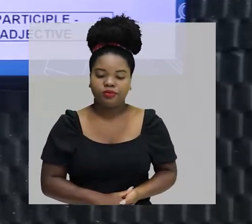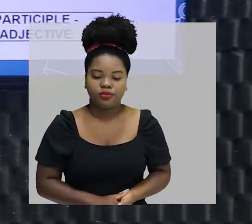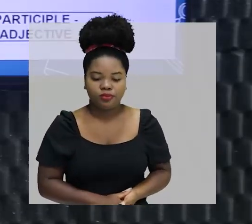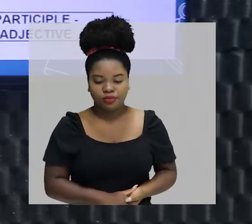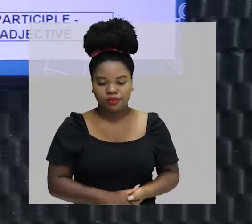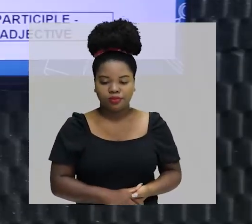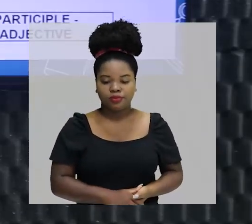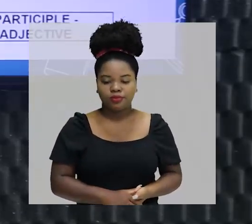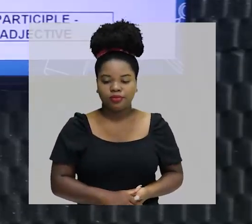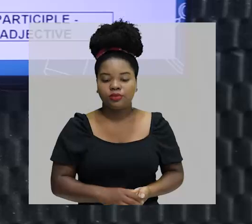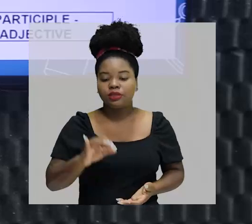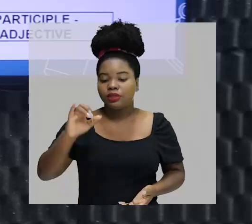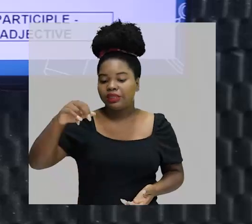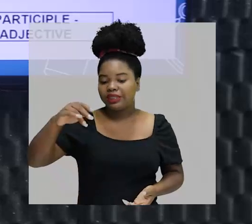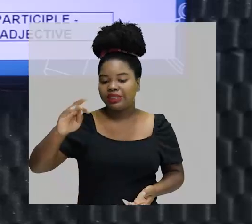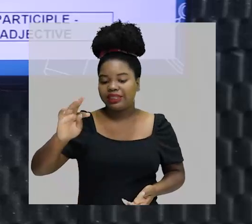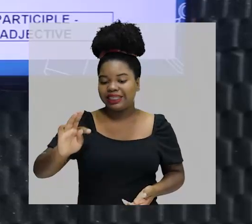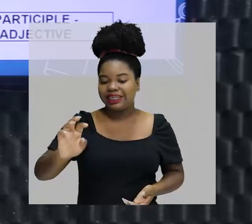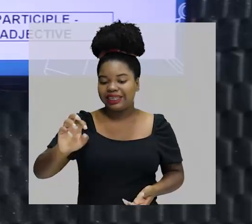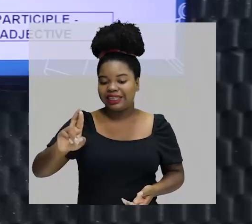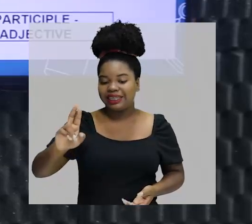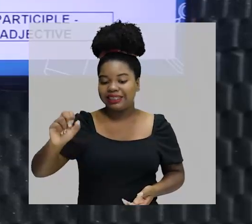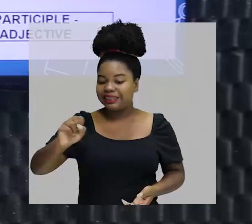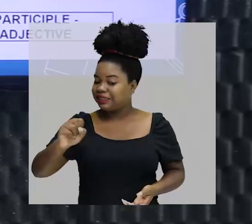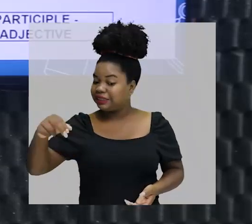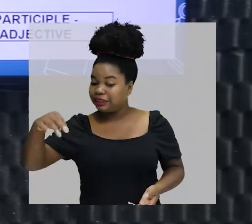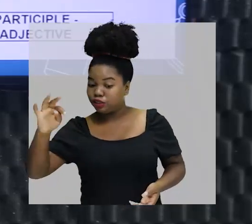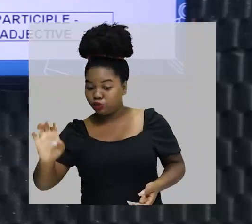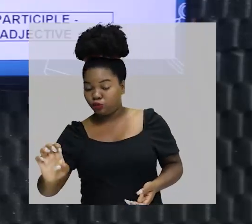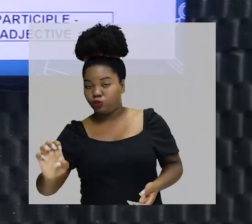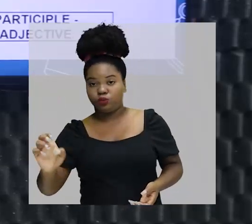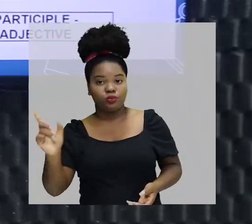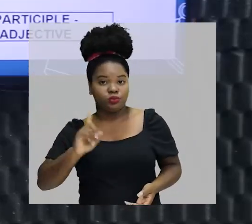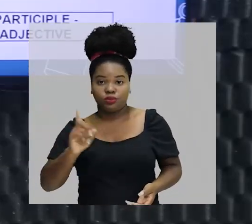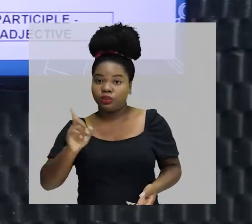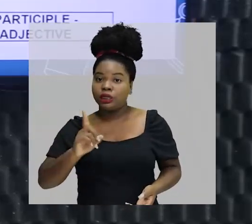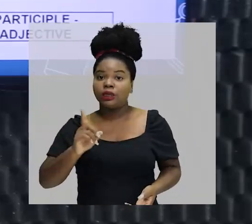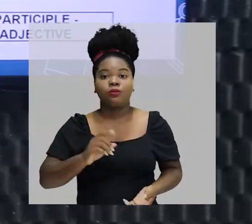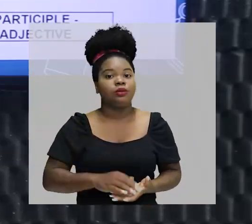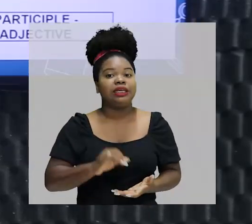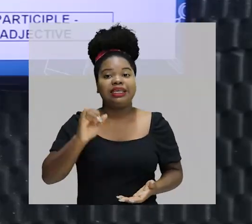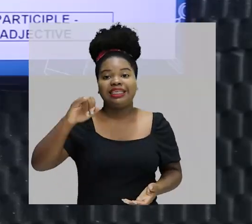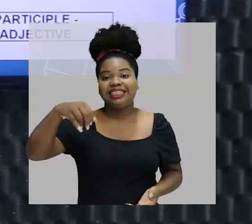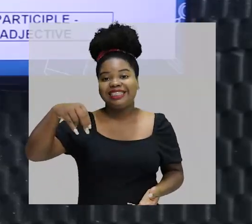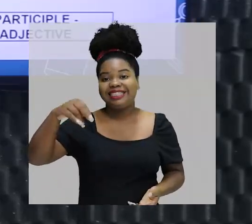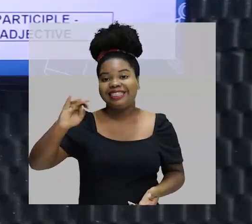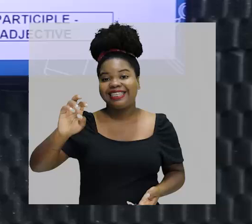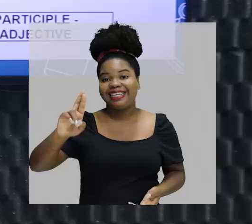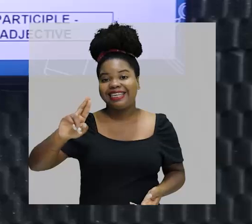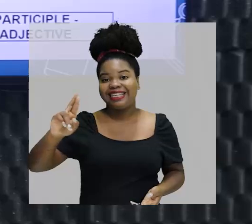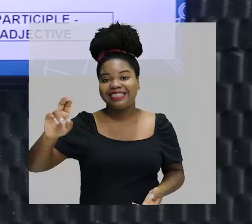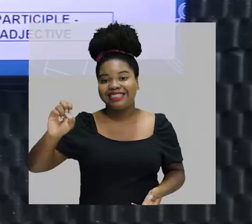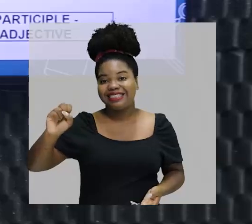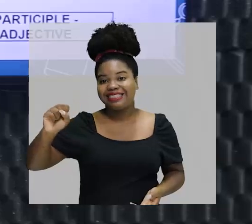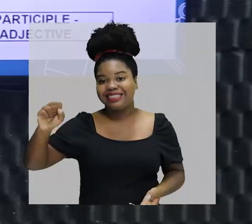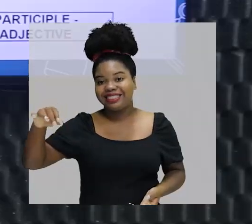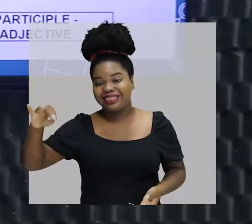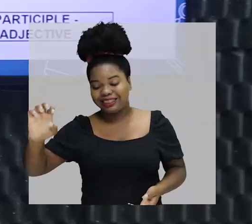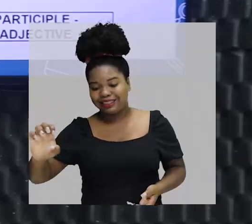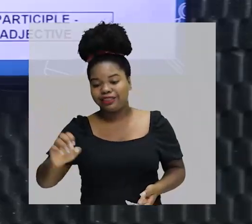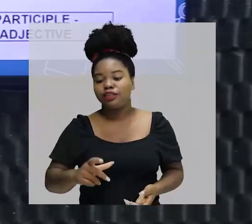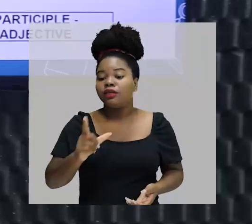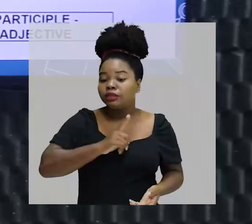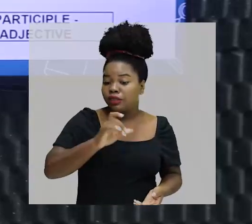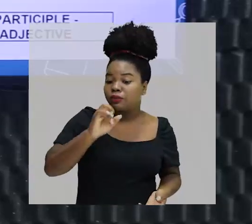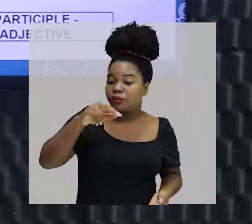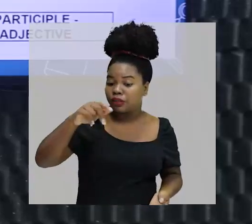é interessando. Tá? Então, perceba que em algumas situações eu vou ter o ING na sentença, mas ele não